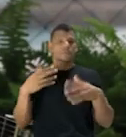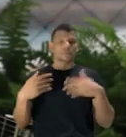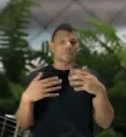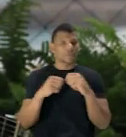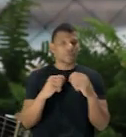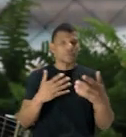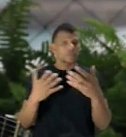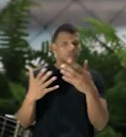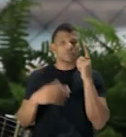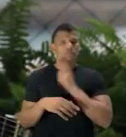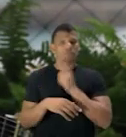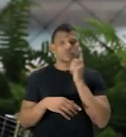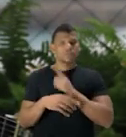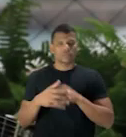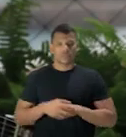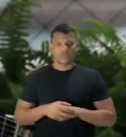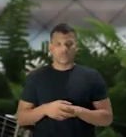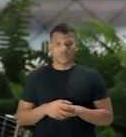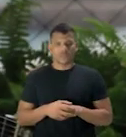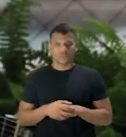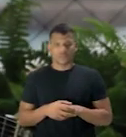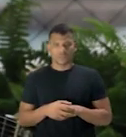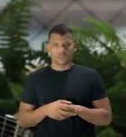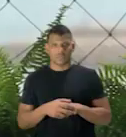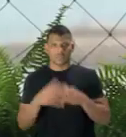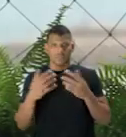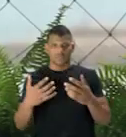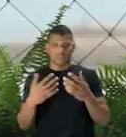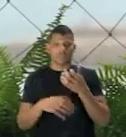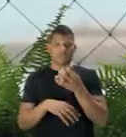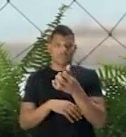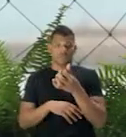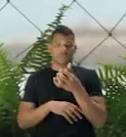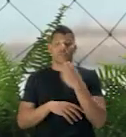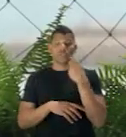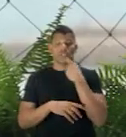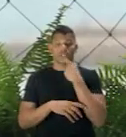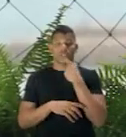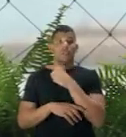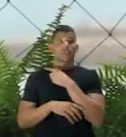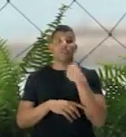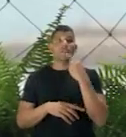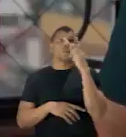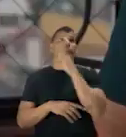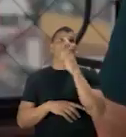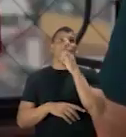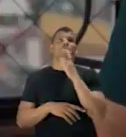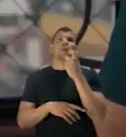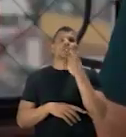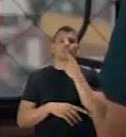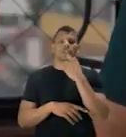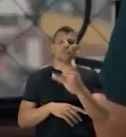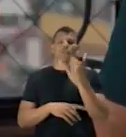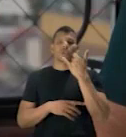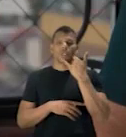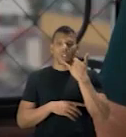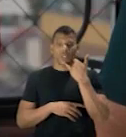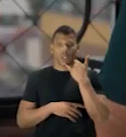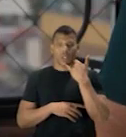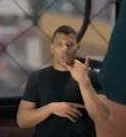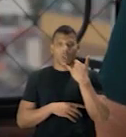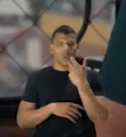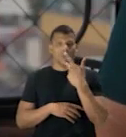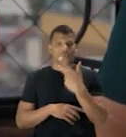feito. E aí... Na sexta-feira, ele morreu no domingo, na sexta-feira ele me liga.